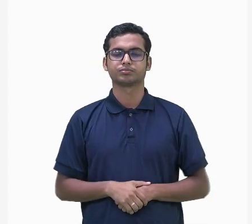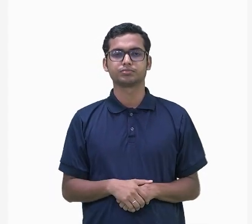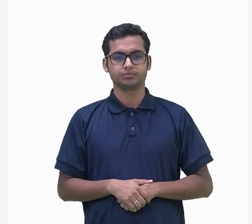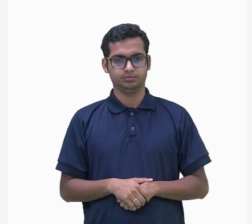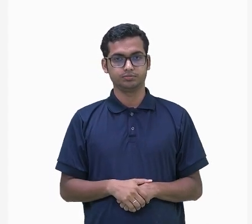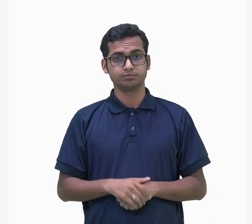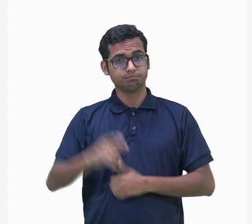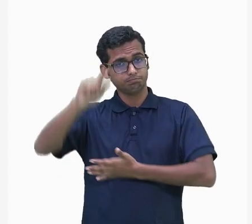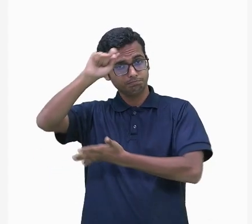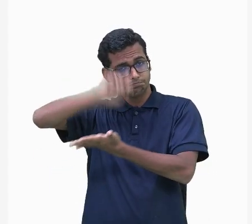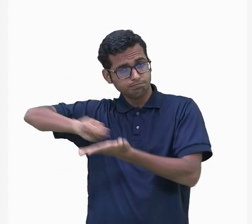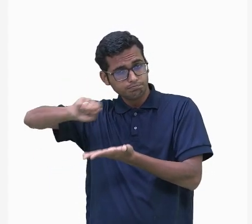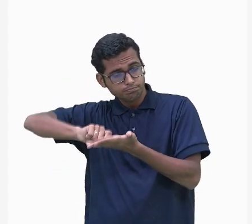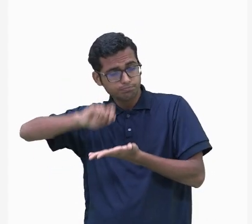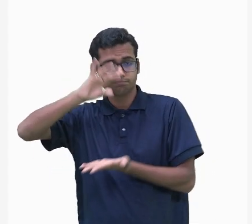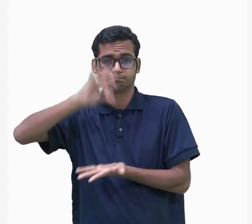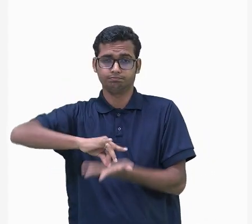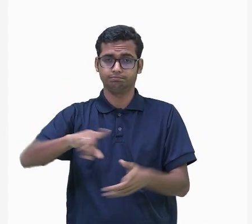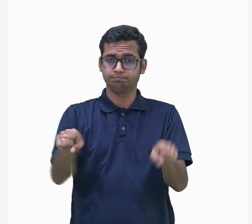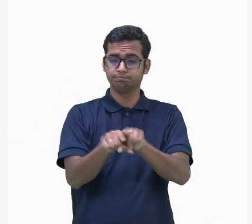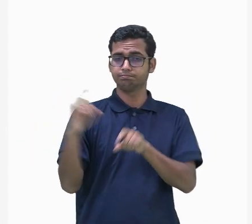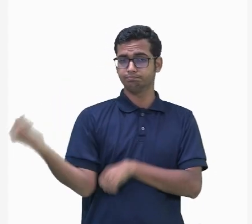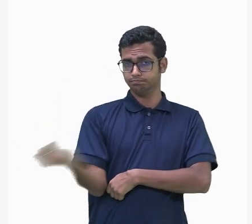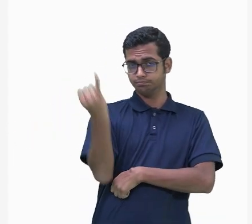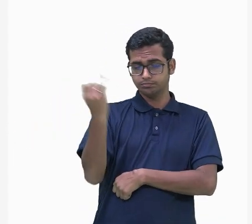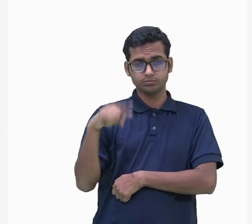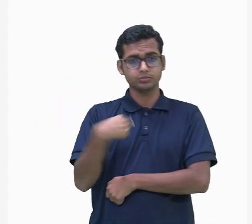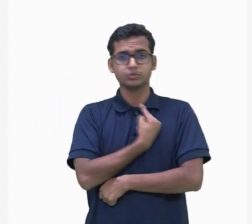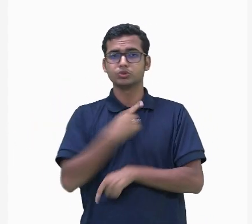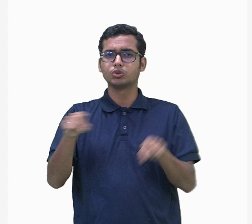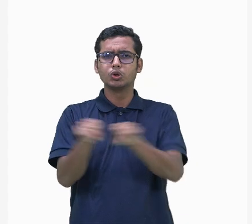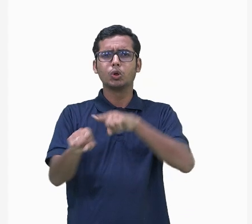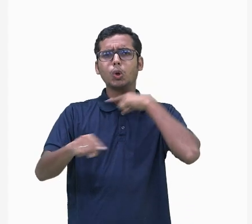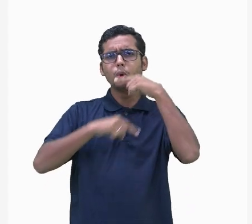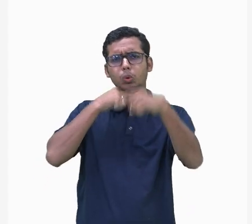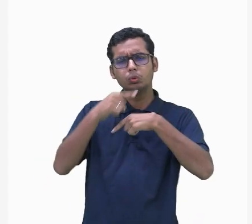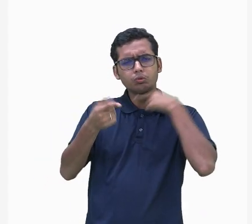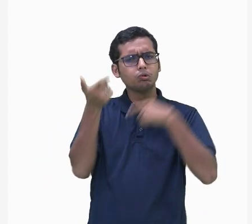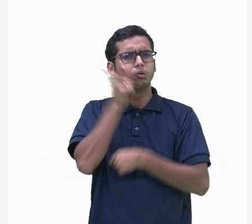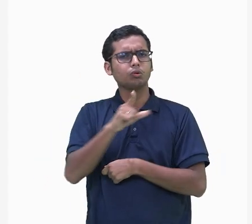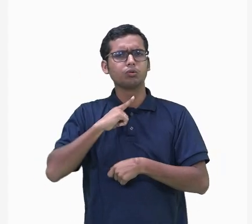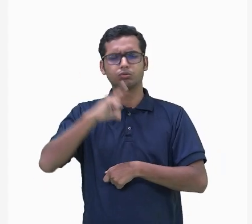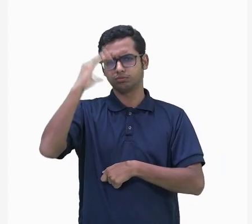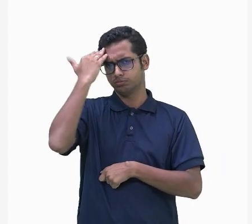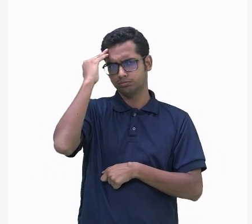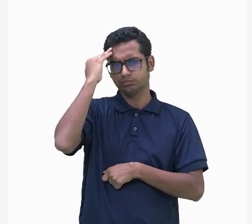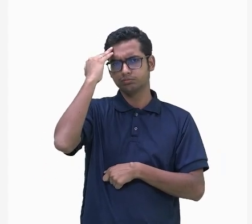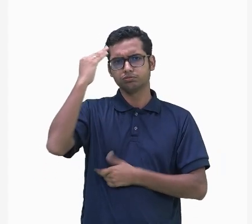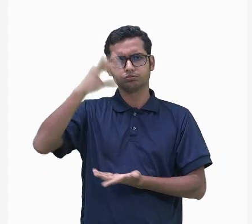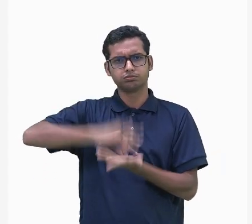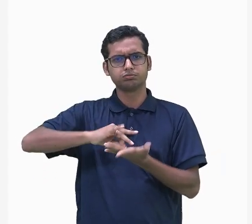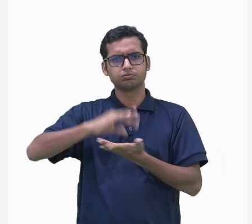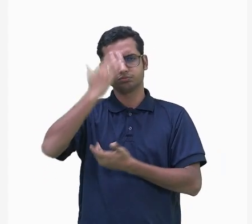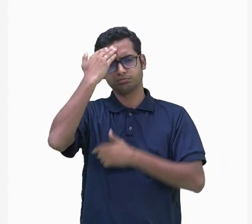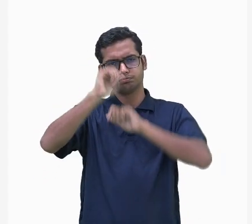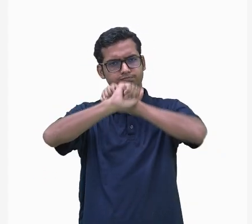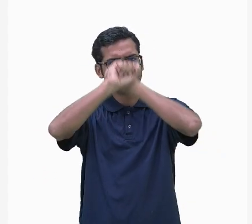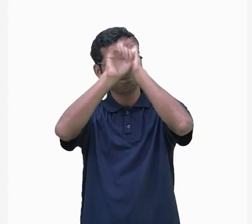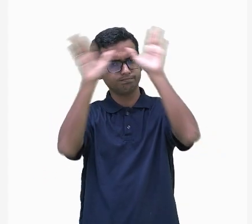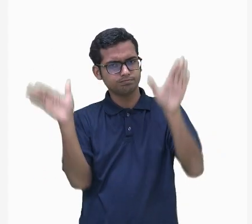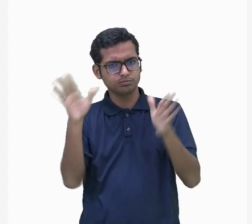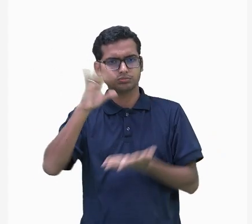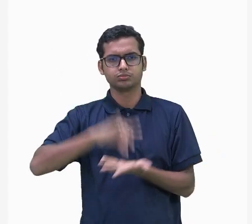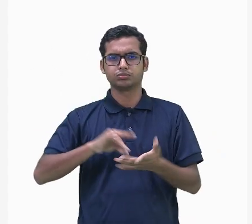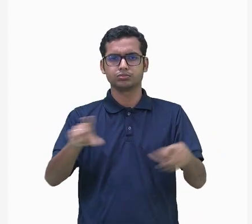ser importante para a gente sanar as nossas dúvidas, tá bom, galera? E o texto nos fala o seguinte: o antigo regime. O antigo